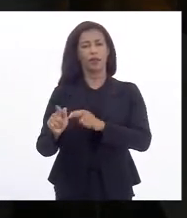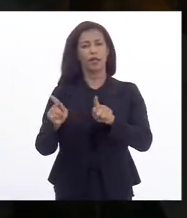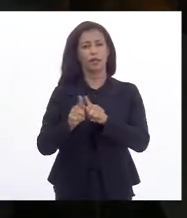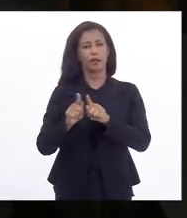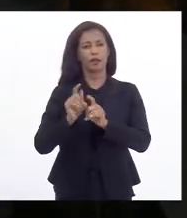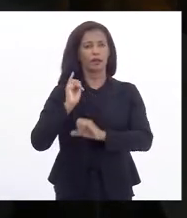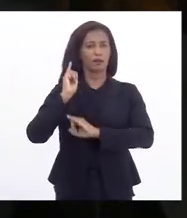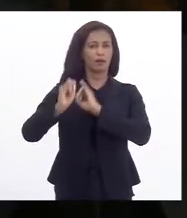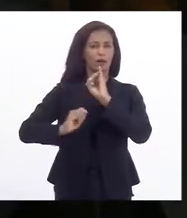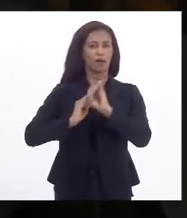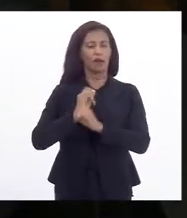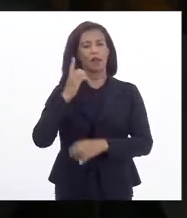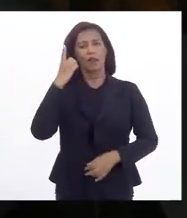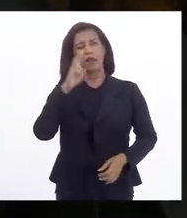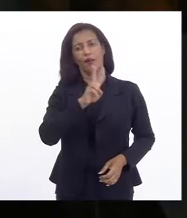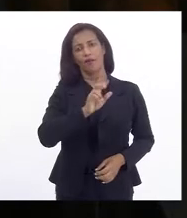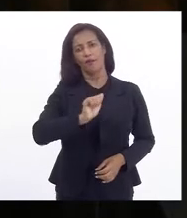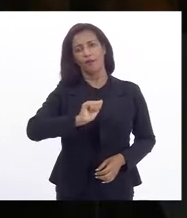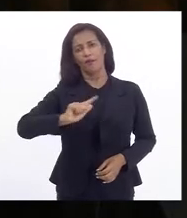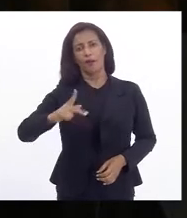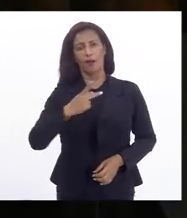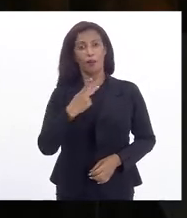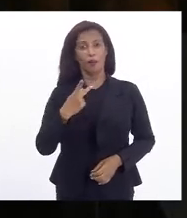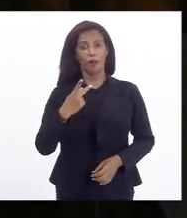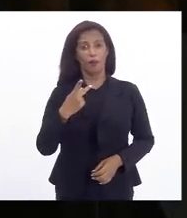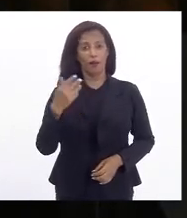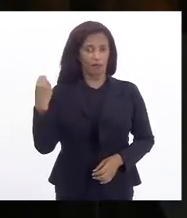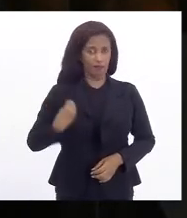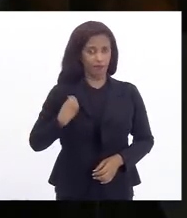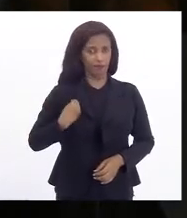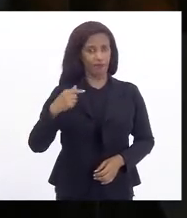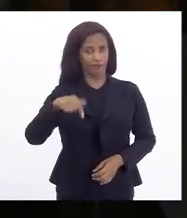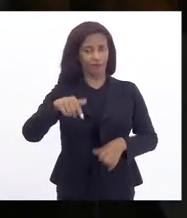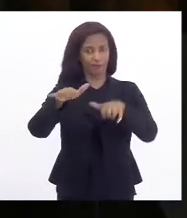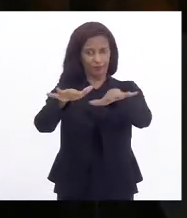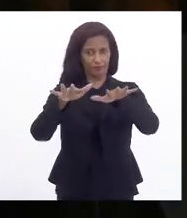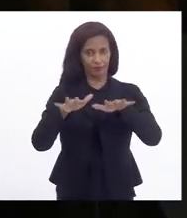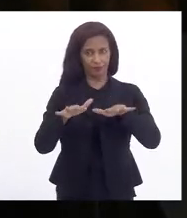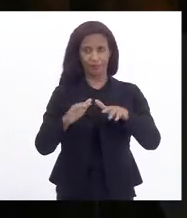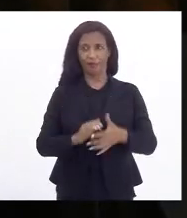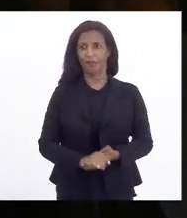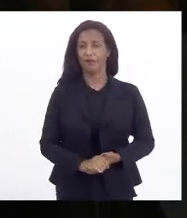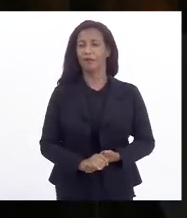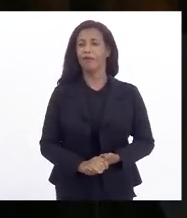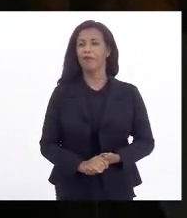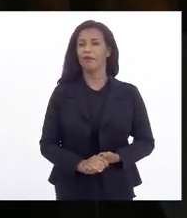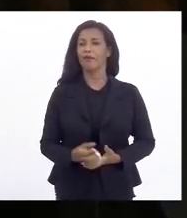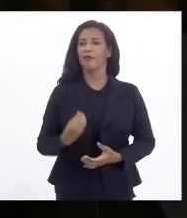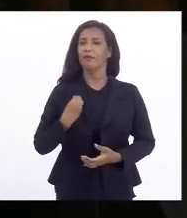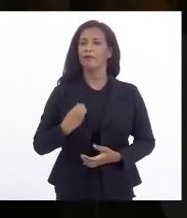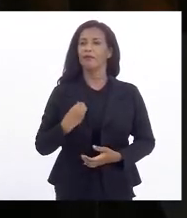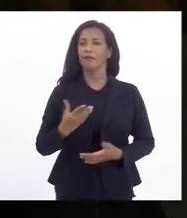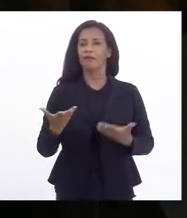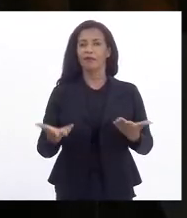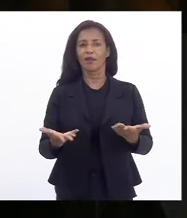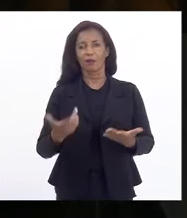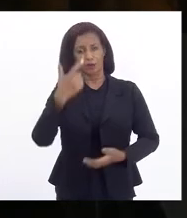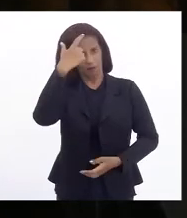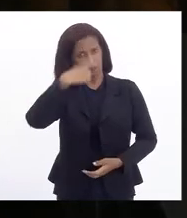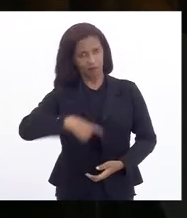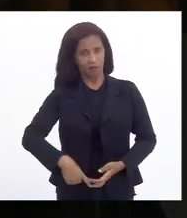sociais Deputado Val do Ceasa presente aqui no plenário presencialmente portanto